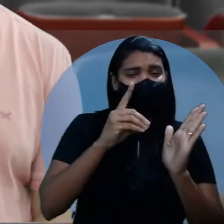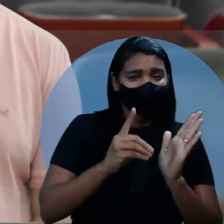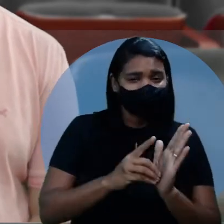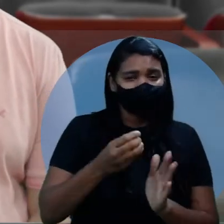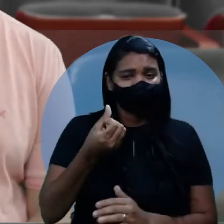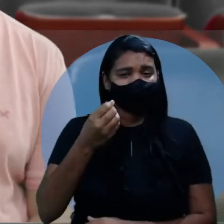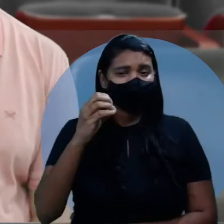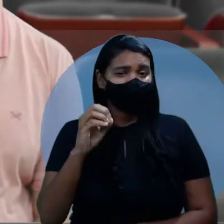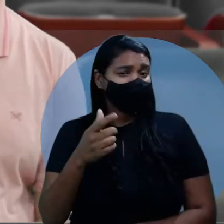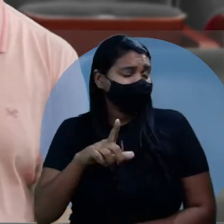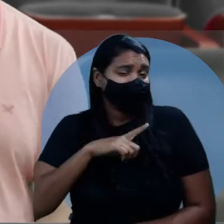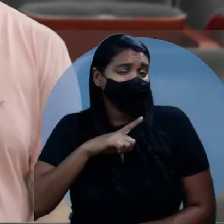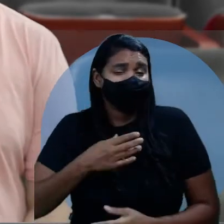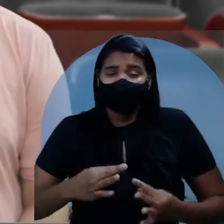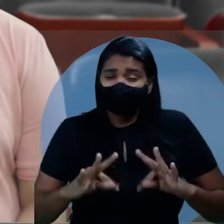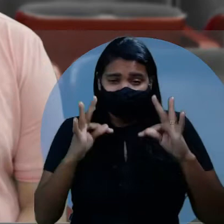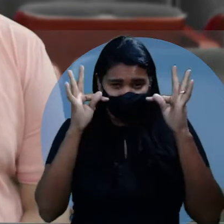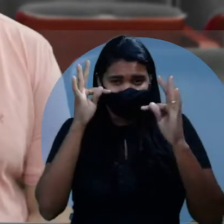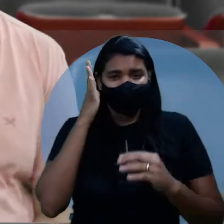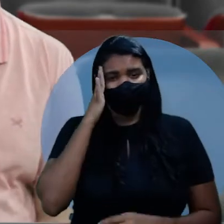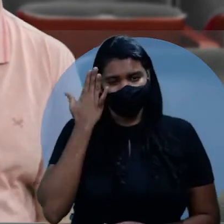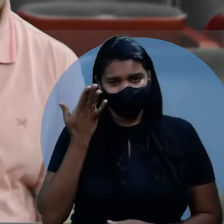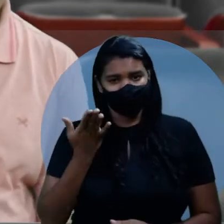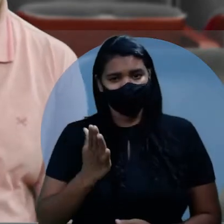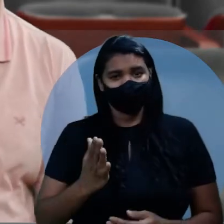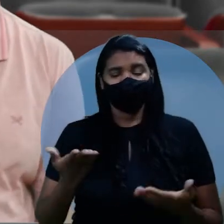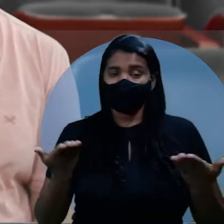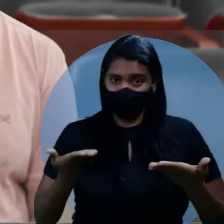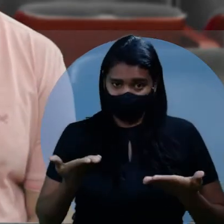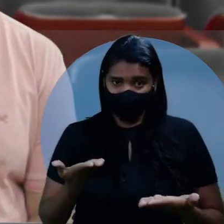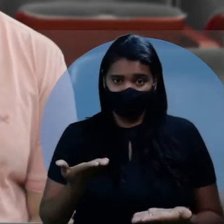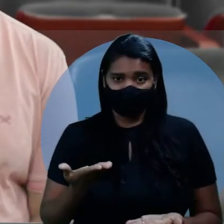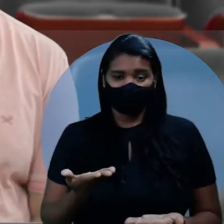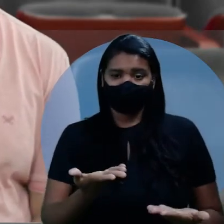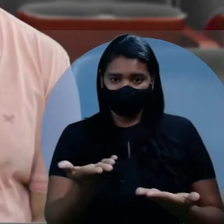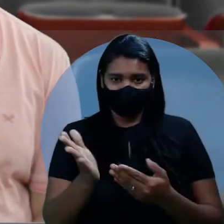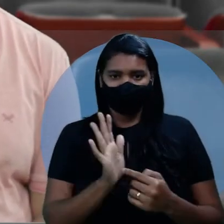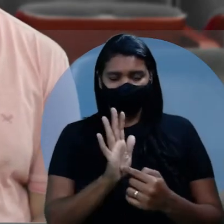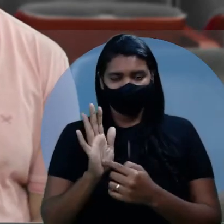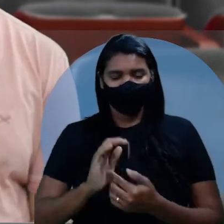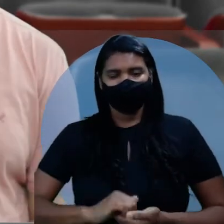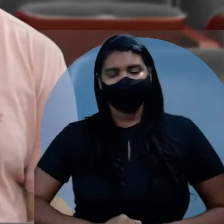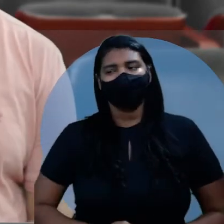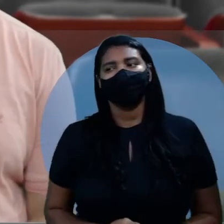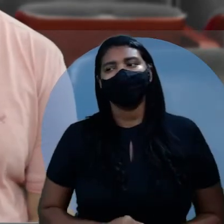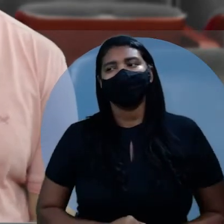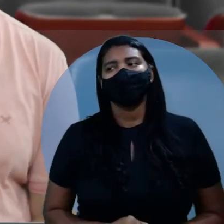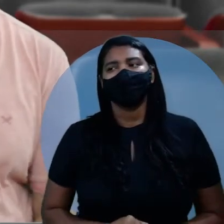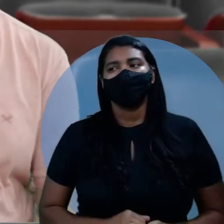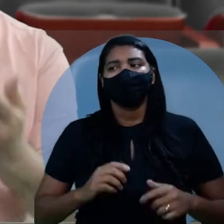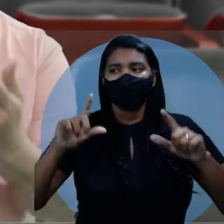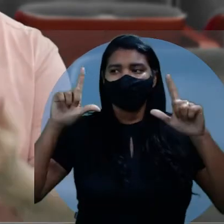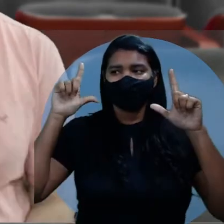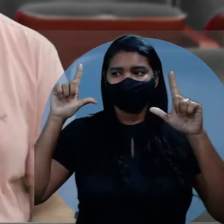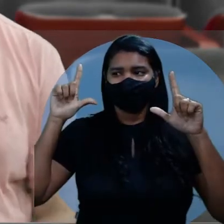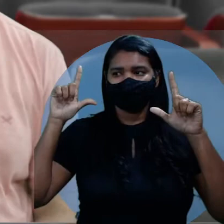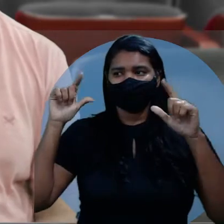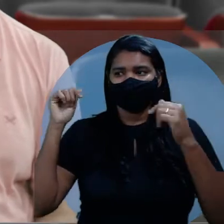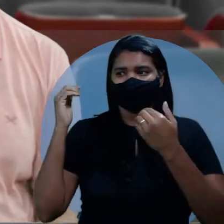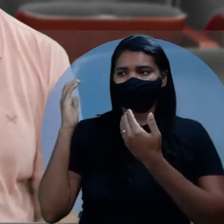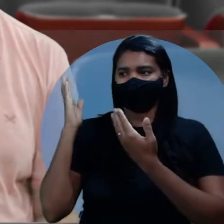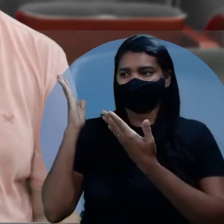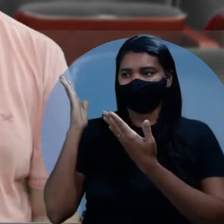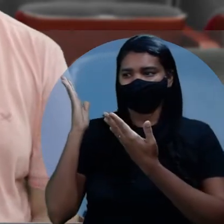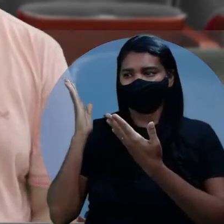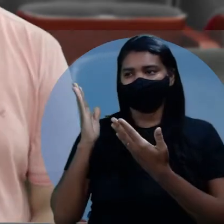tinham tantos recursos tecnológicos como a gente tem hoje em dia. Né? Indo para a tela novamente, voltando do nosso